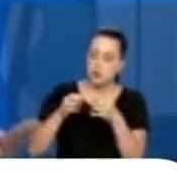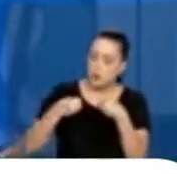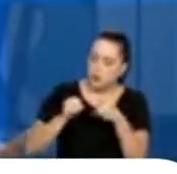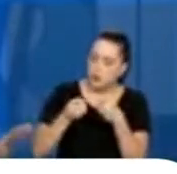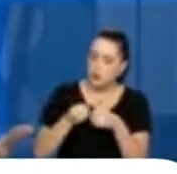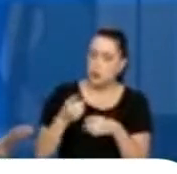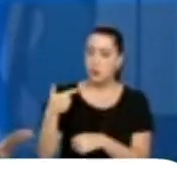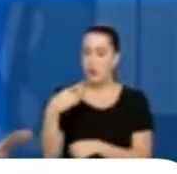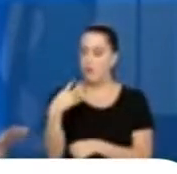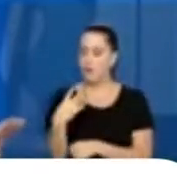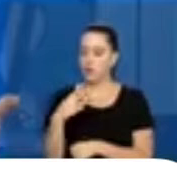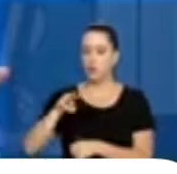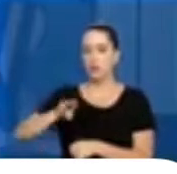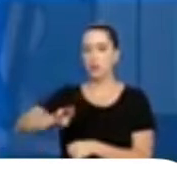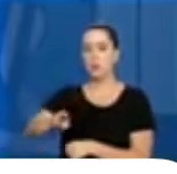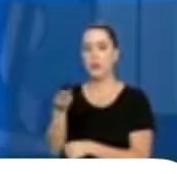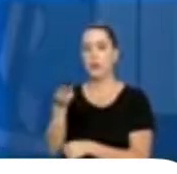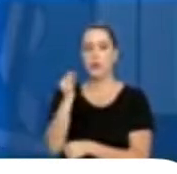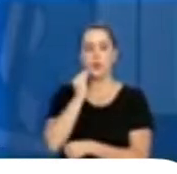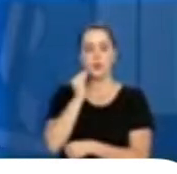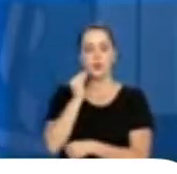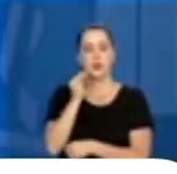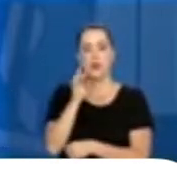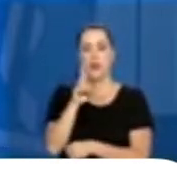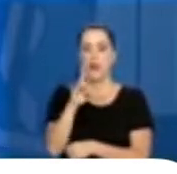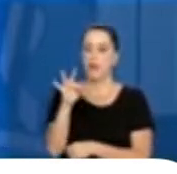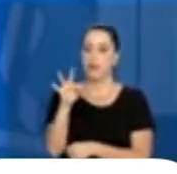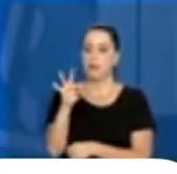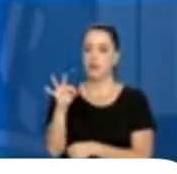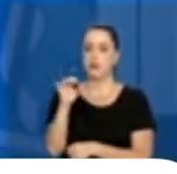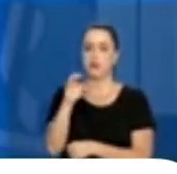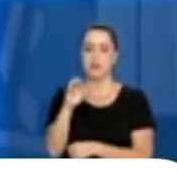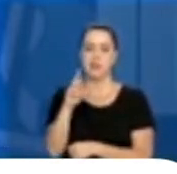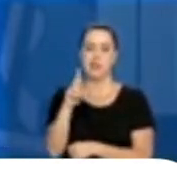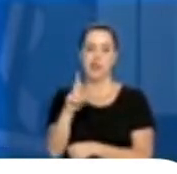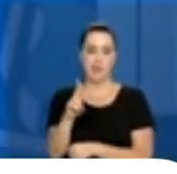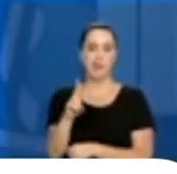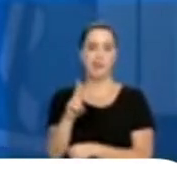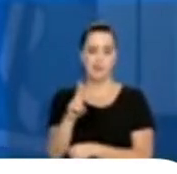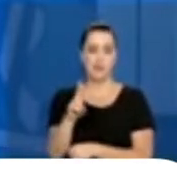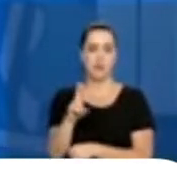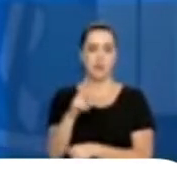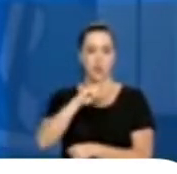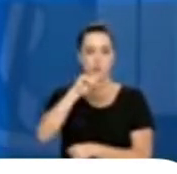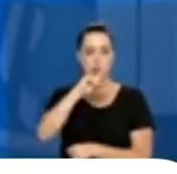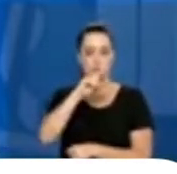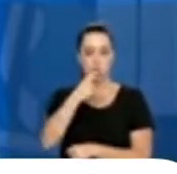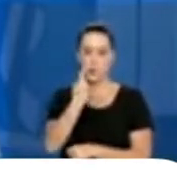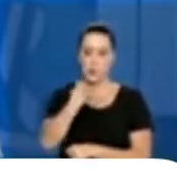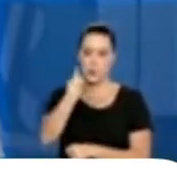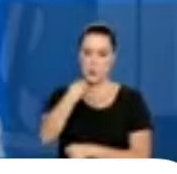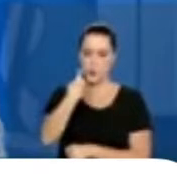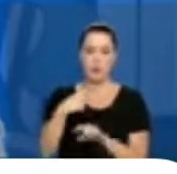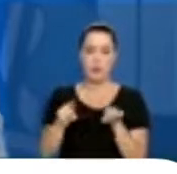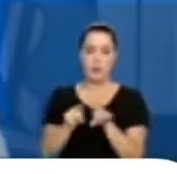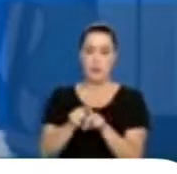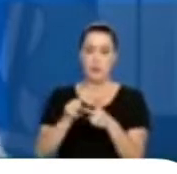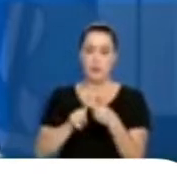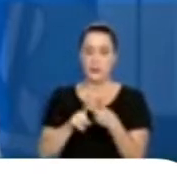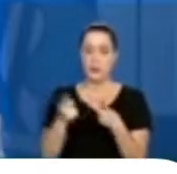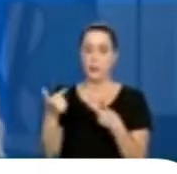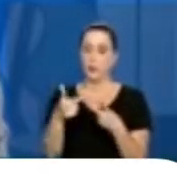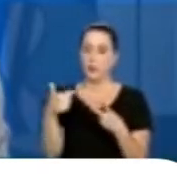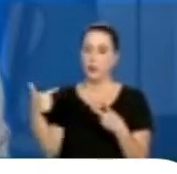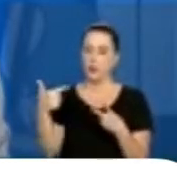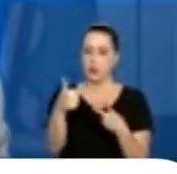de 24 milhões de testes RT-PCR, que é o molecular, e de 22 milhões de testes de sorológico,